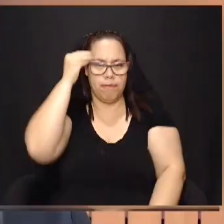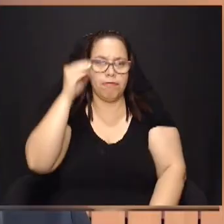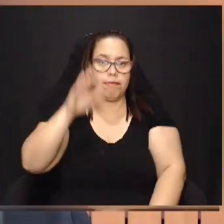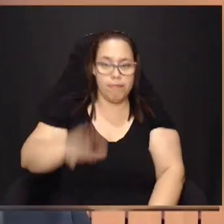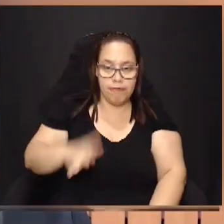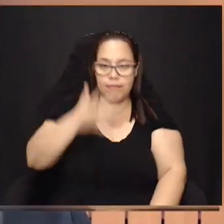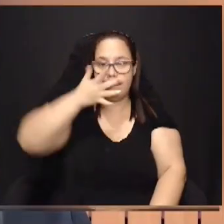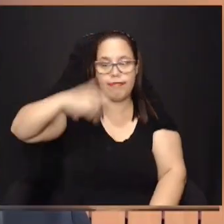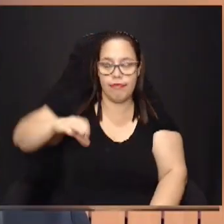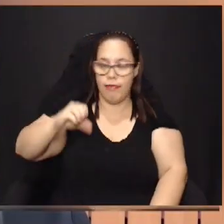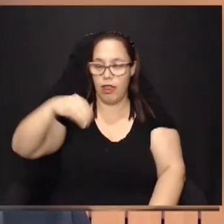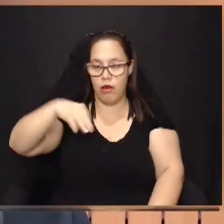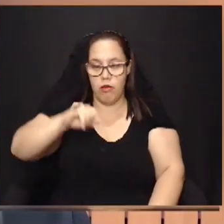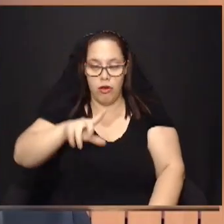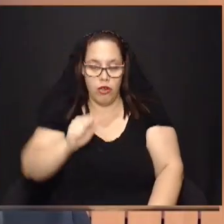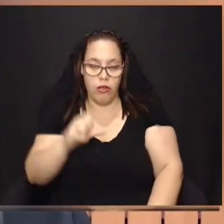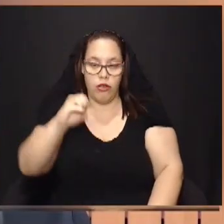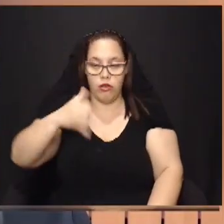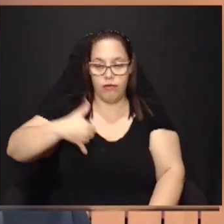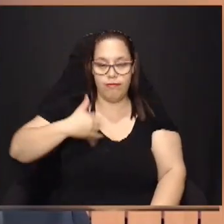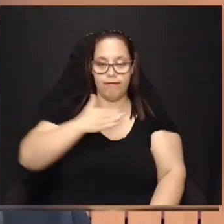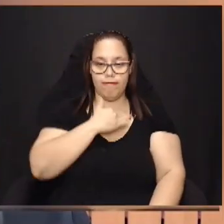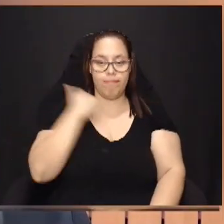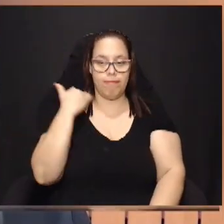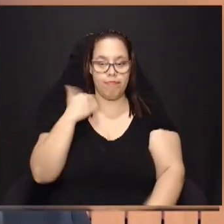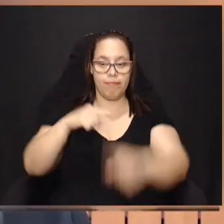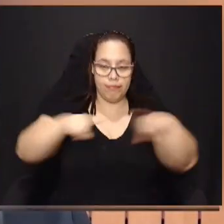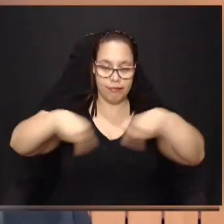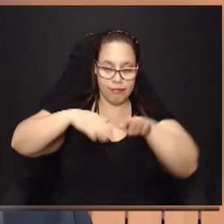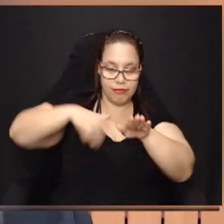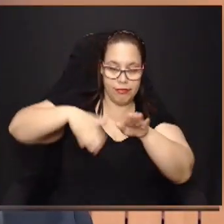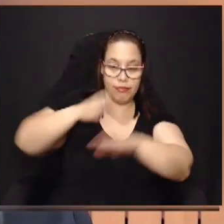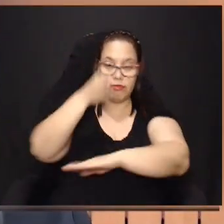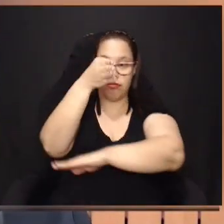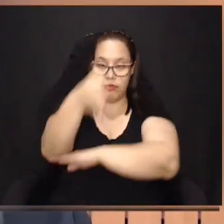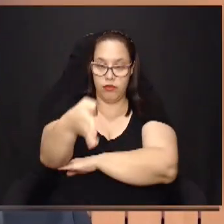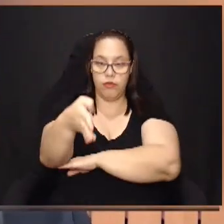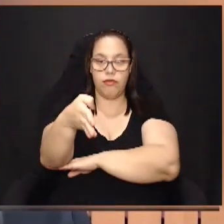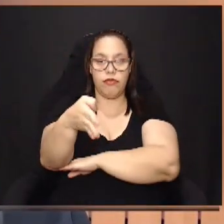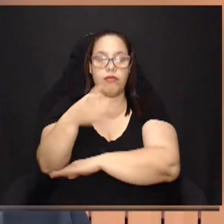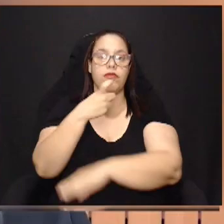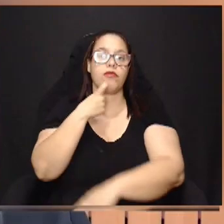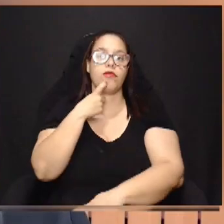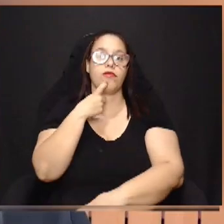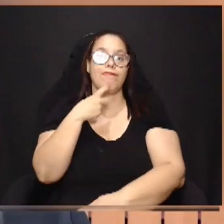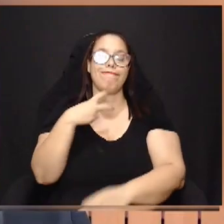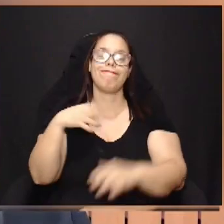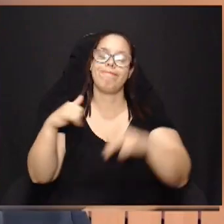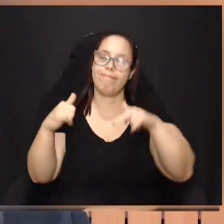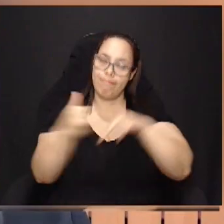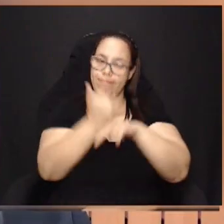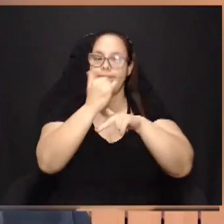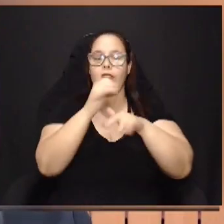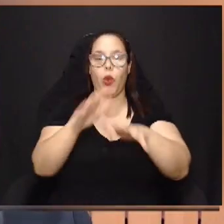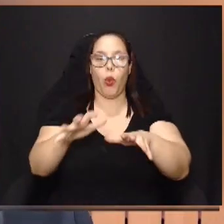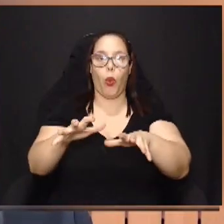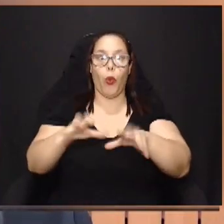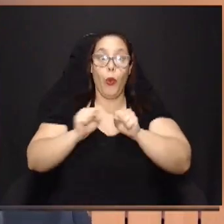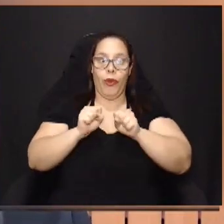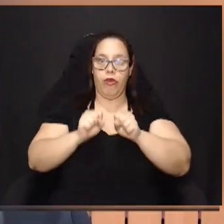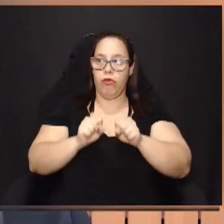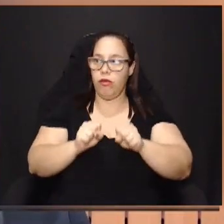9 anos, perdeu a vida em uma piscina de um hotel na cidade, vítima do sistema de sucção.